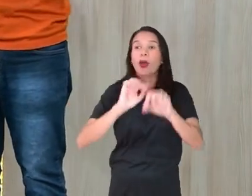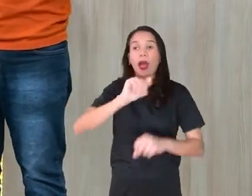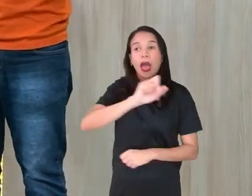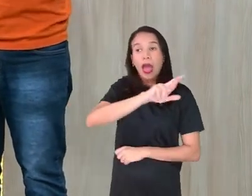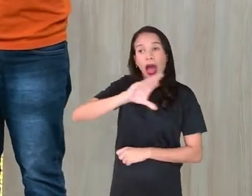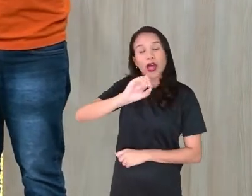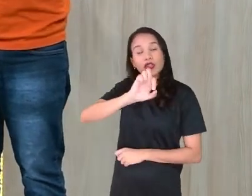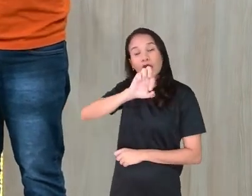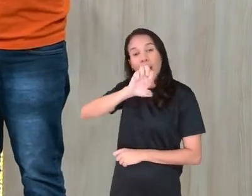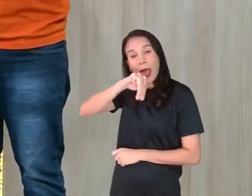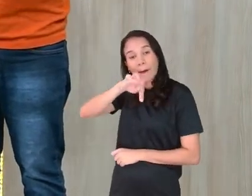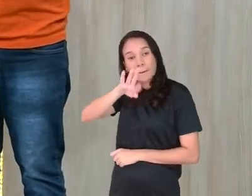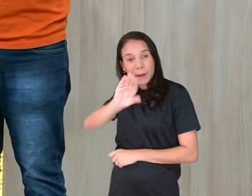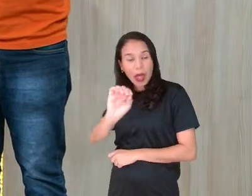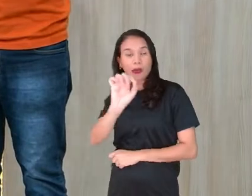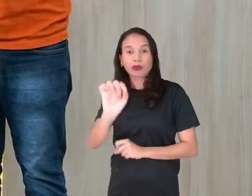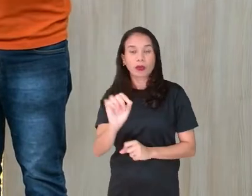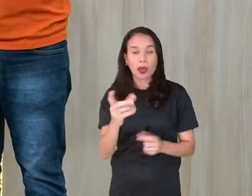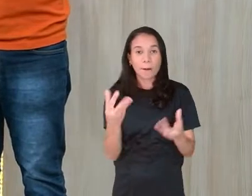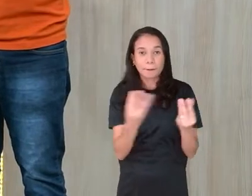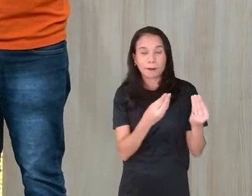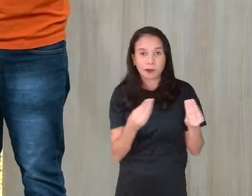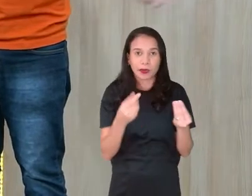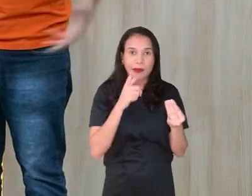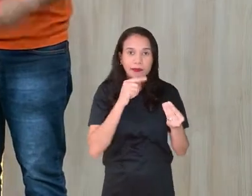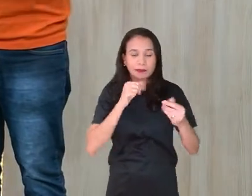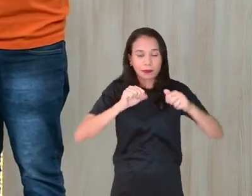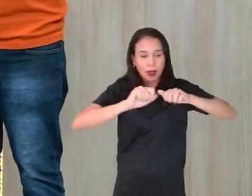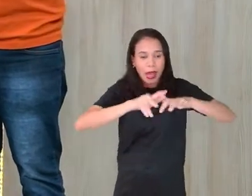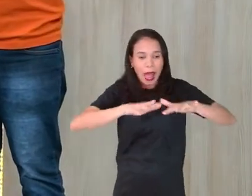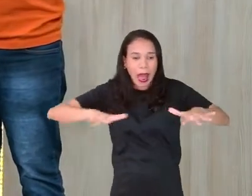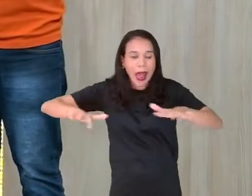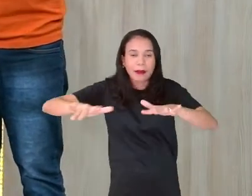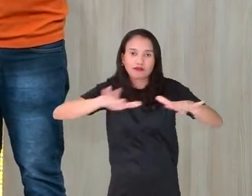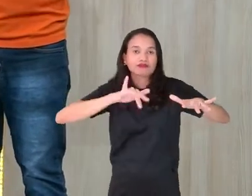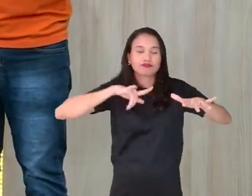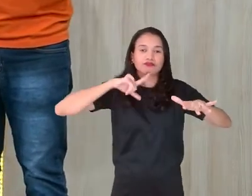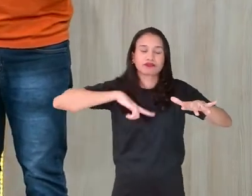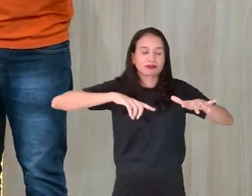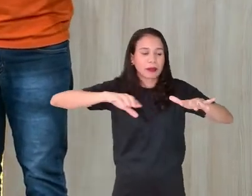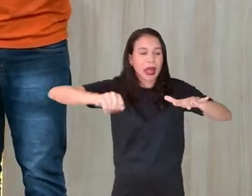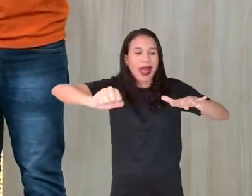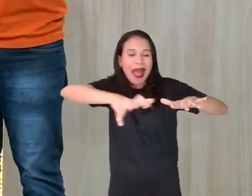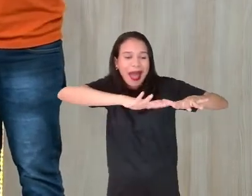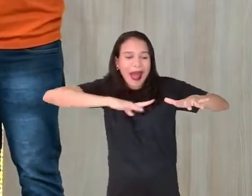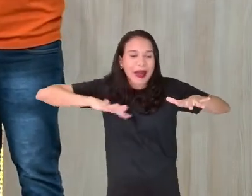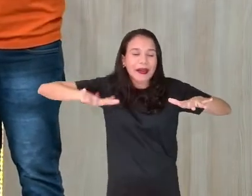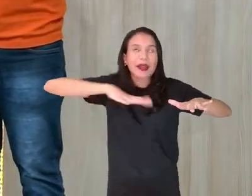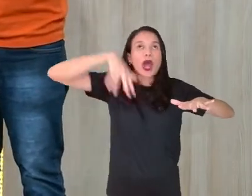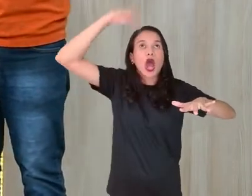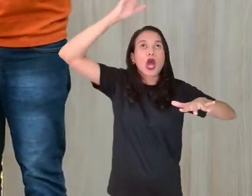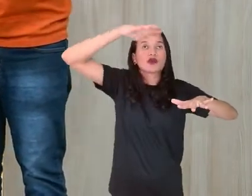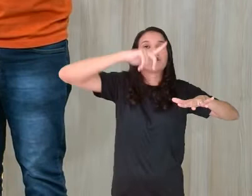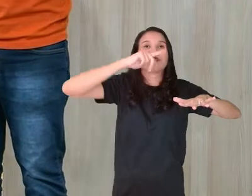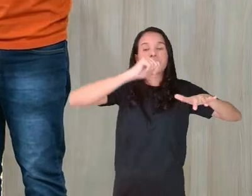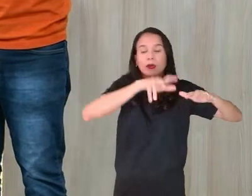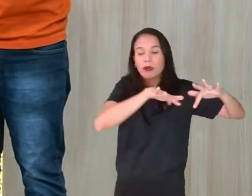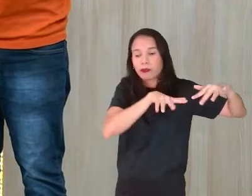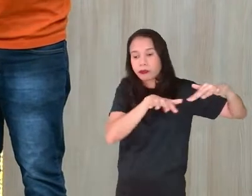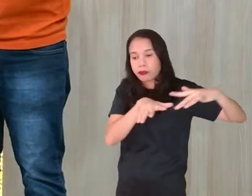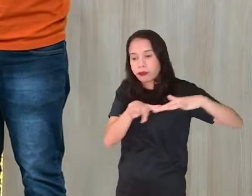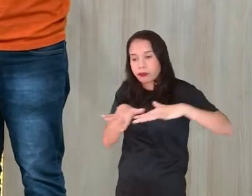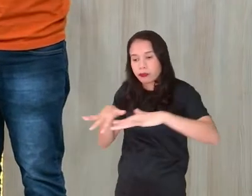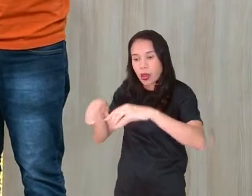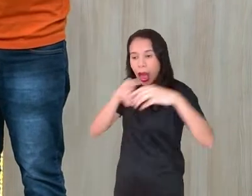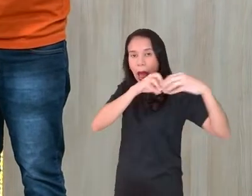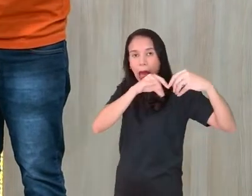é quando o excesso de solo, né, por causa da compactação, por causa do desmatamento, o solo ele vai ser levado